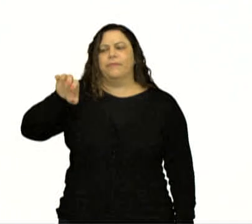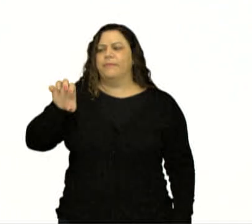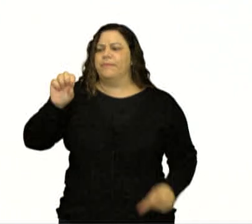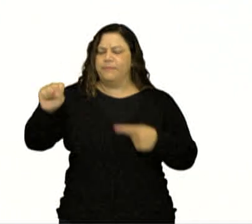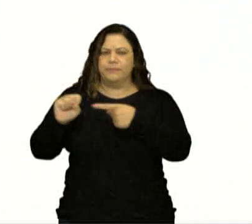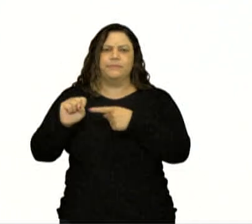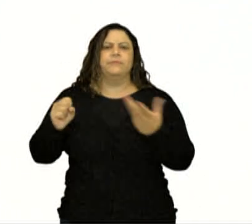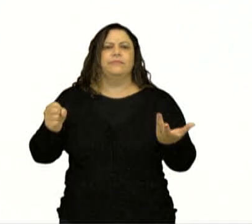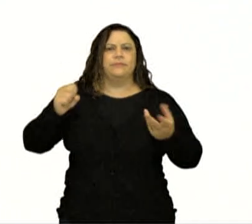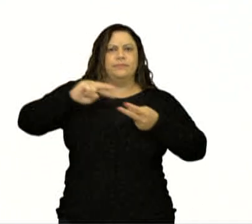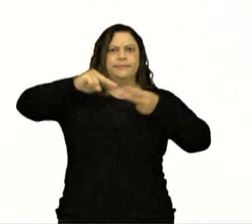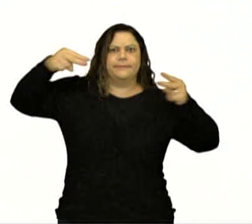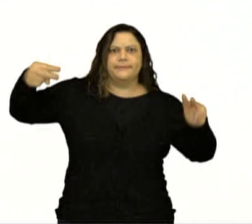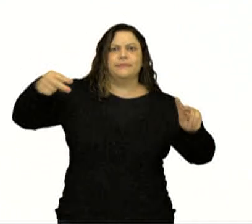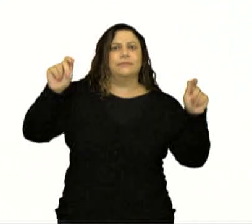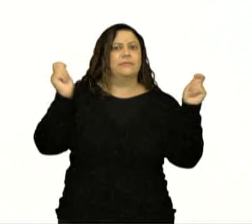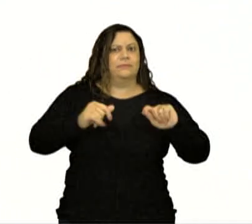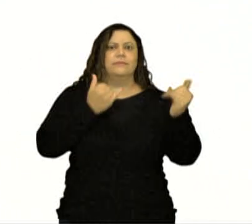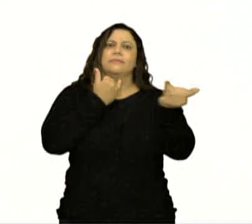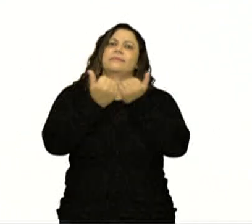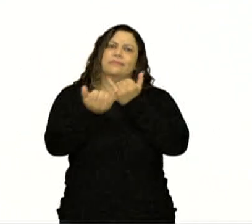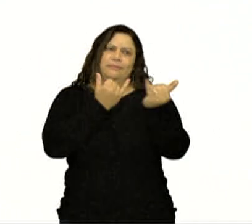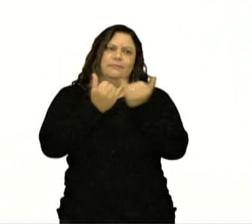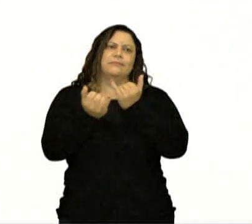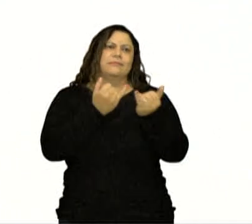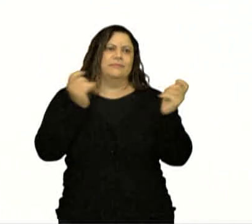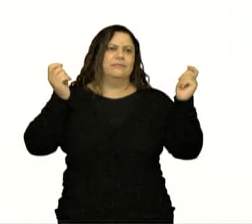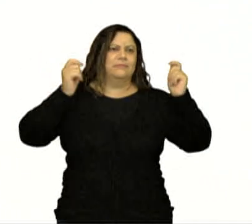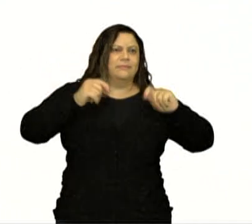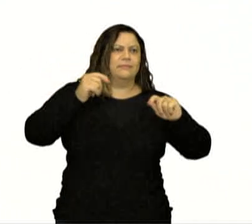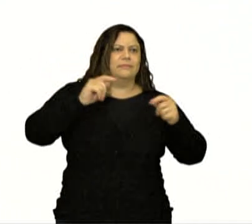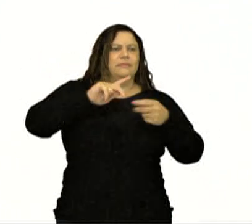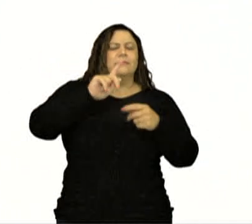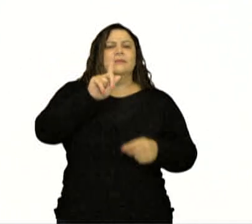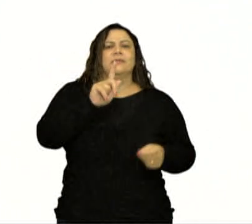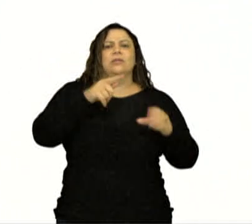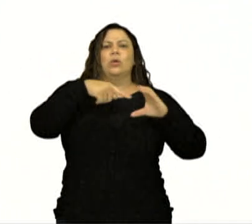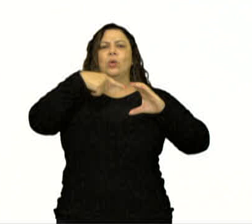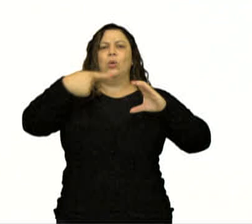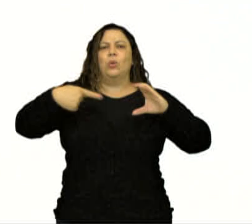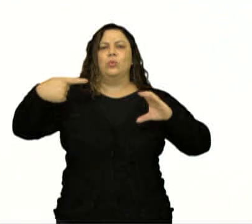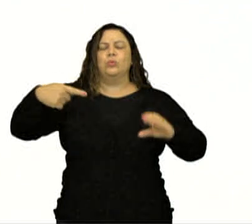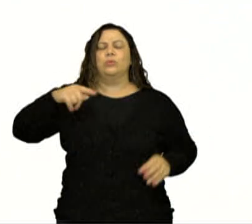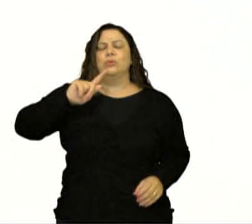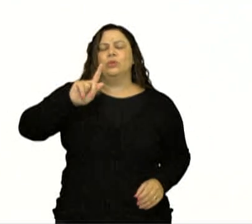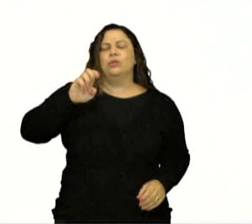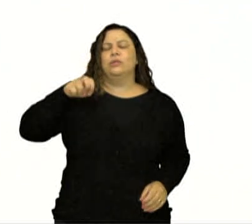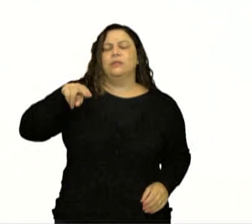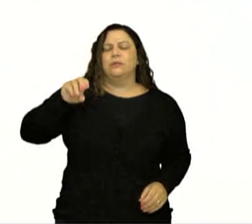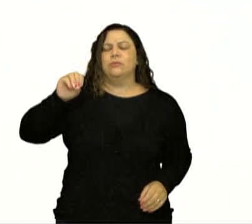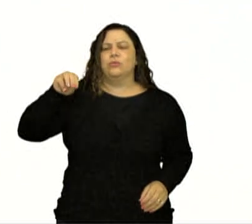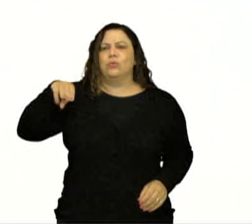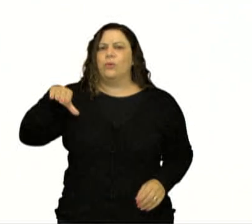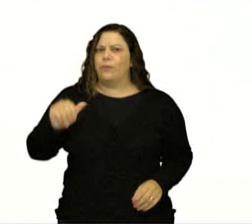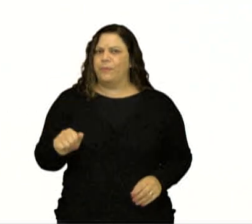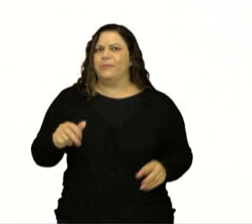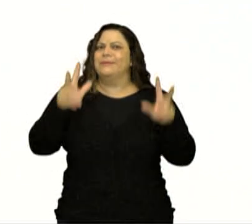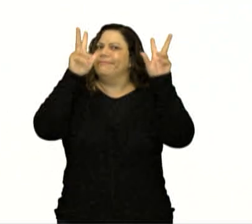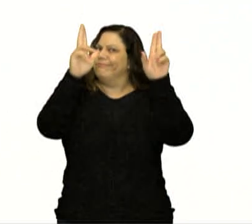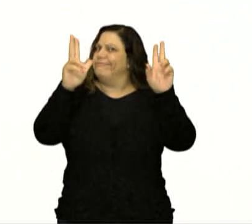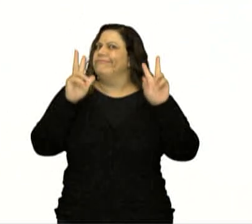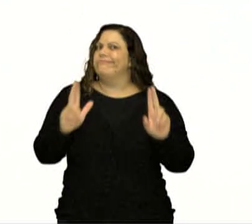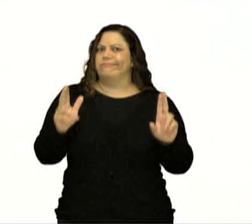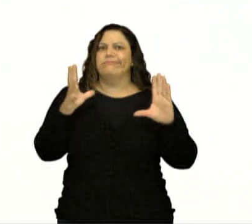quer dizer, teoricamente, a nossa cabeça, mais ou menos a nossa mente, viria a ideia de que teríamos que ser mais iguais do que já somos,